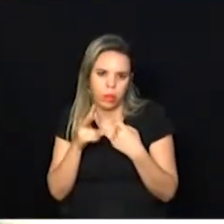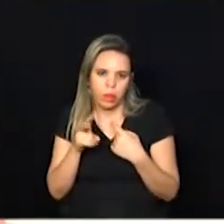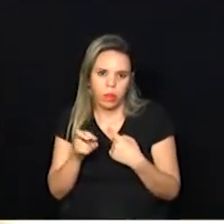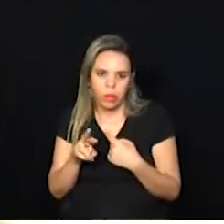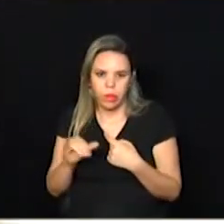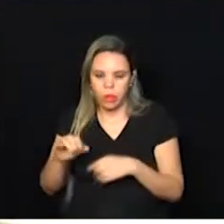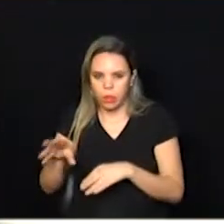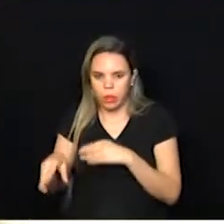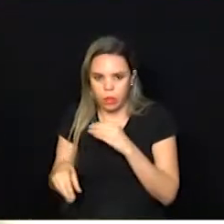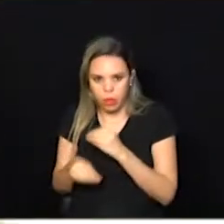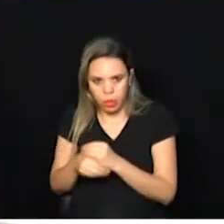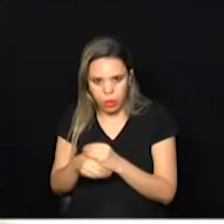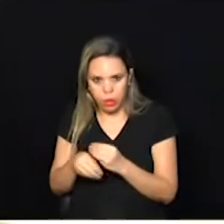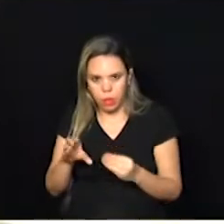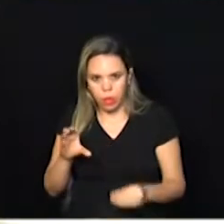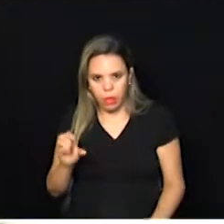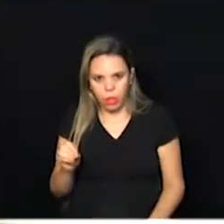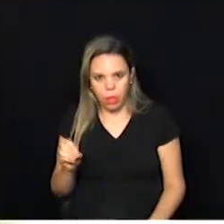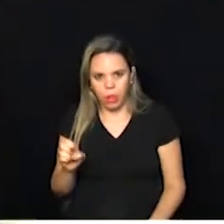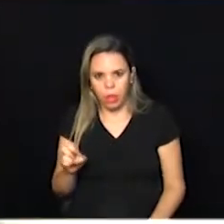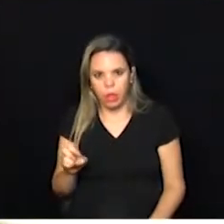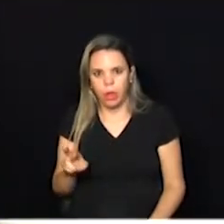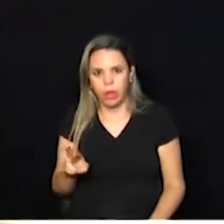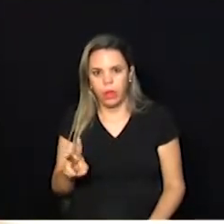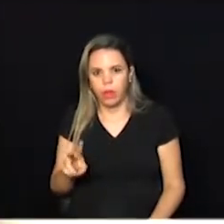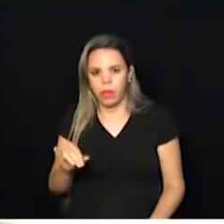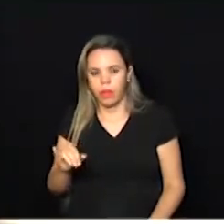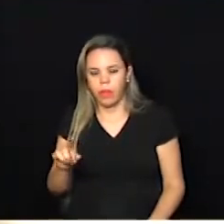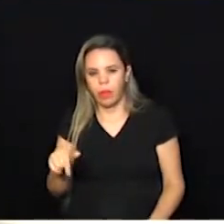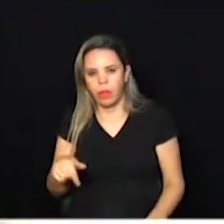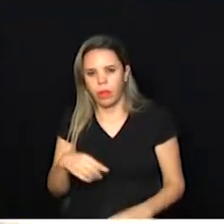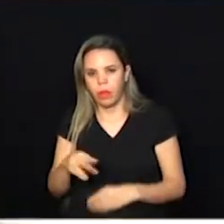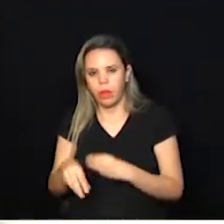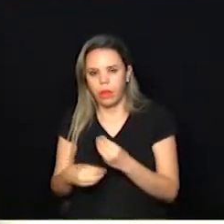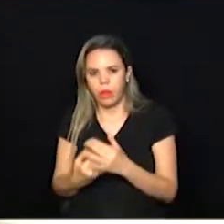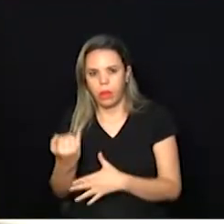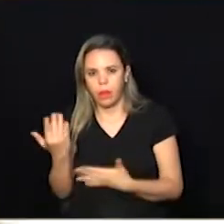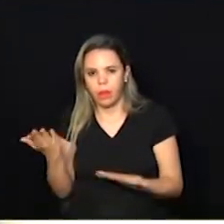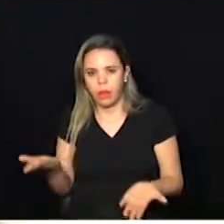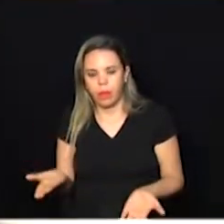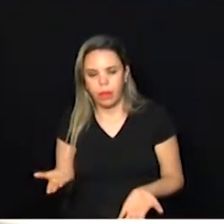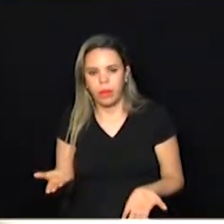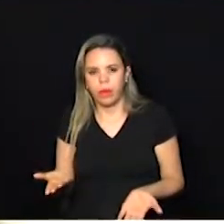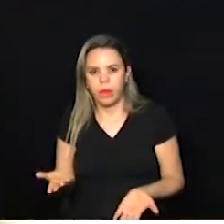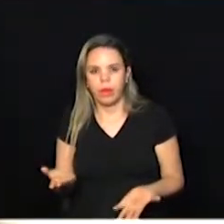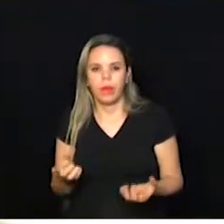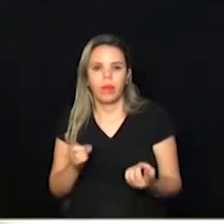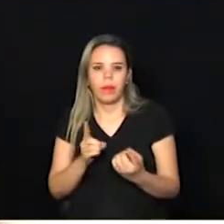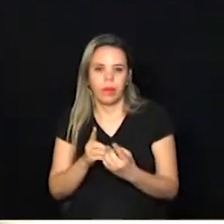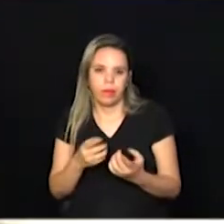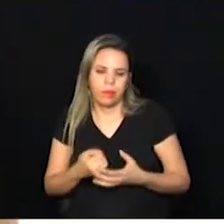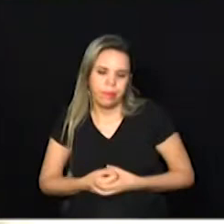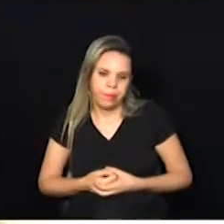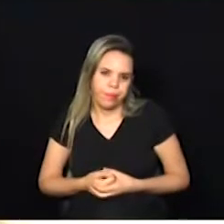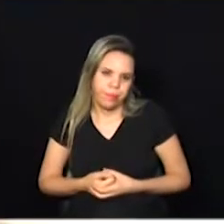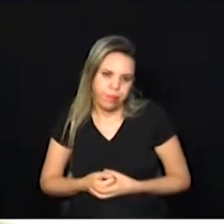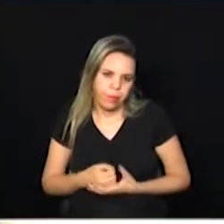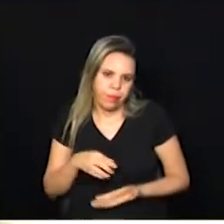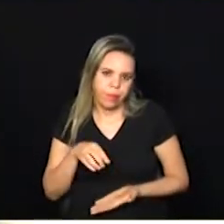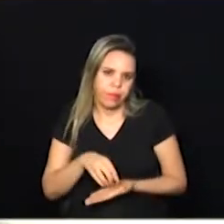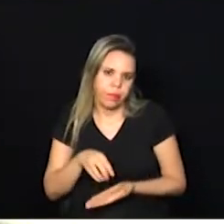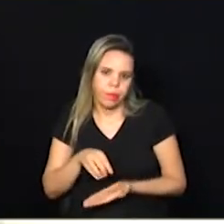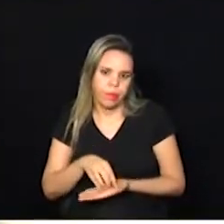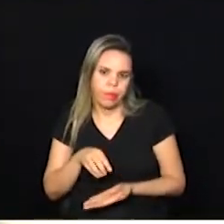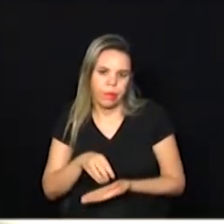a implementação do CERAV. Isso é uma coisa importante, né, que o CERAV funcione, o CERAV, que é o Centro